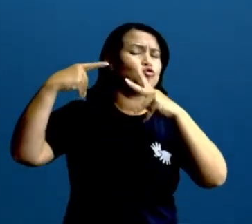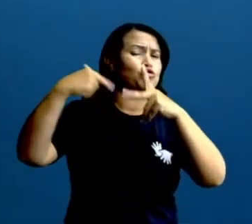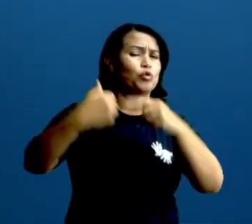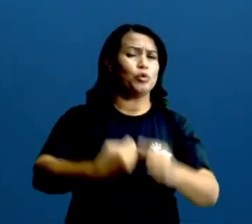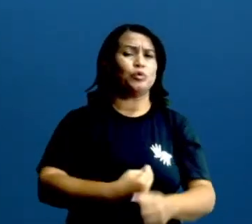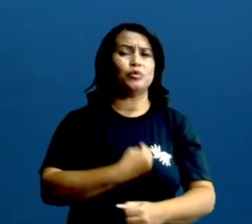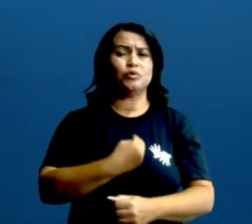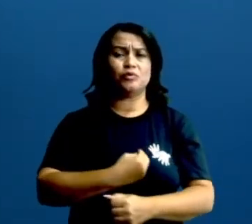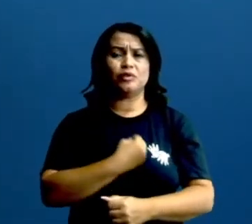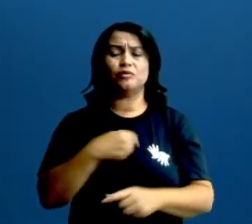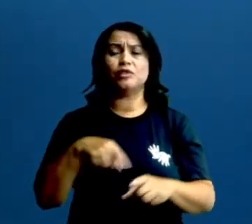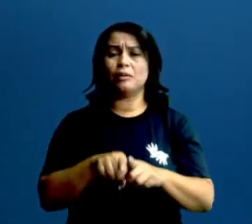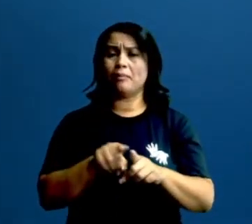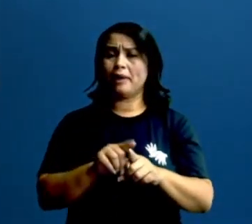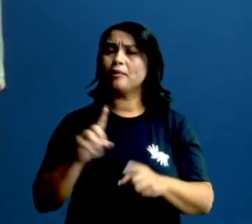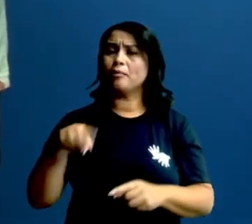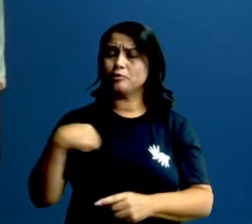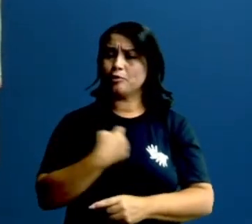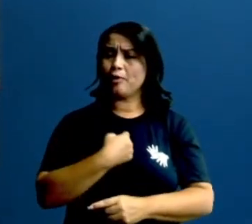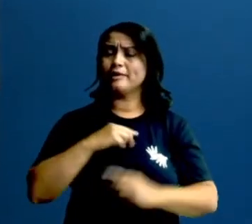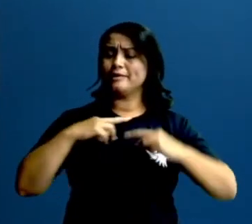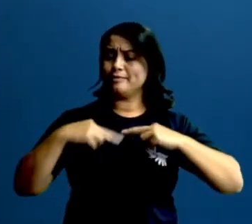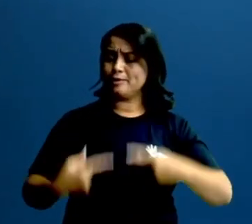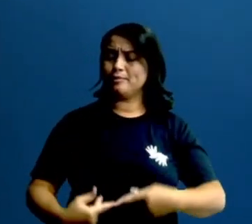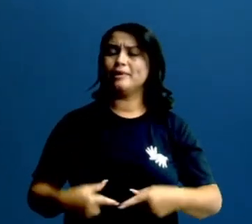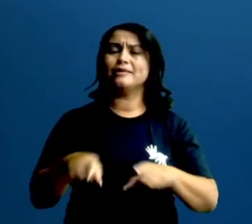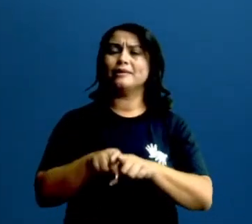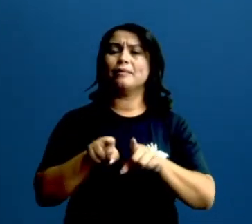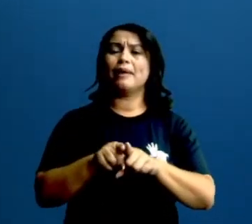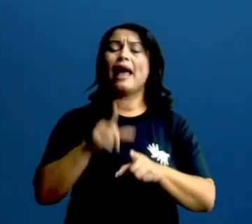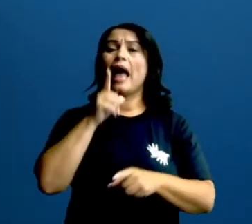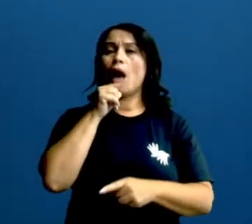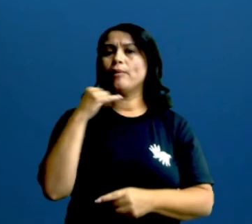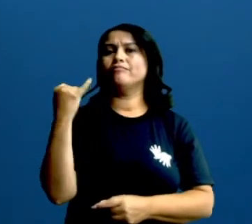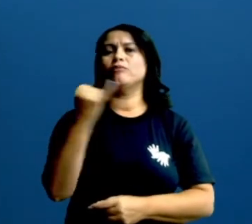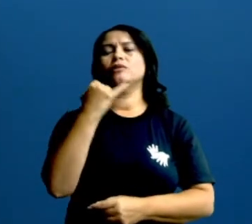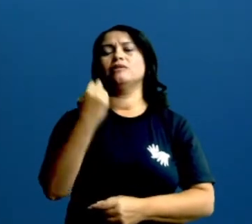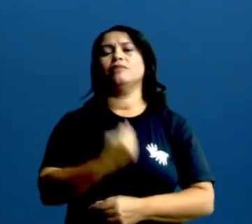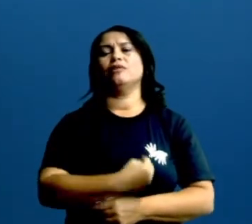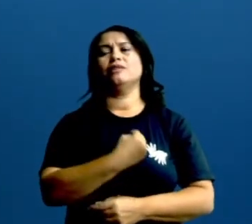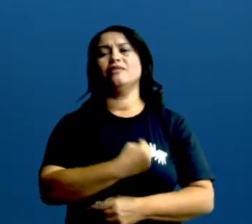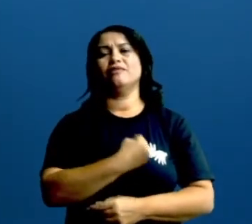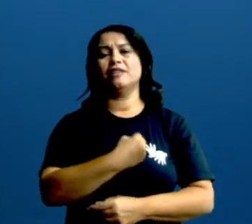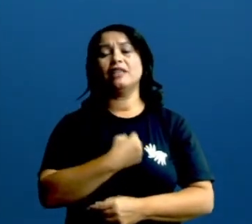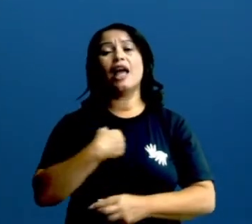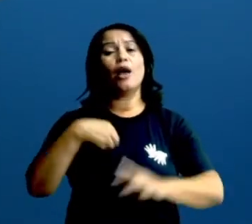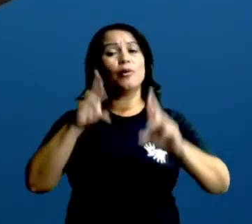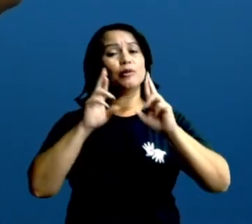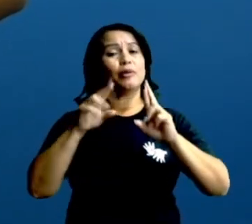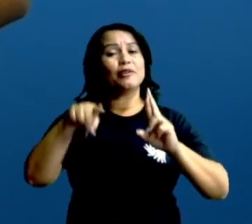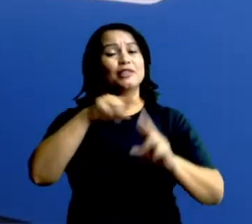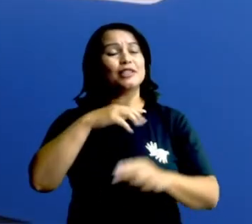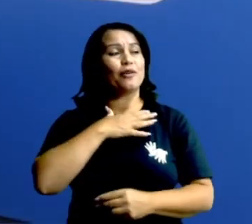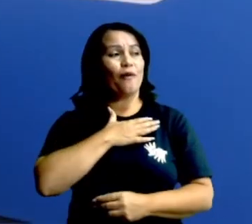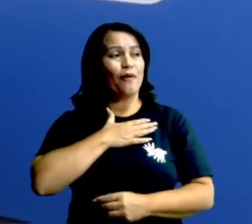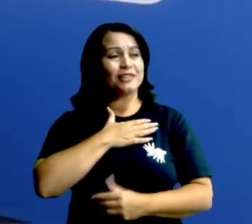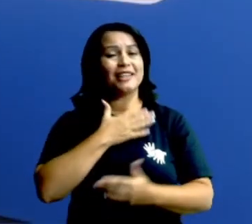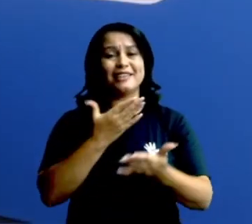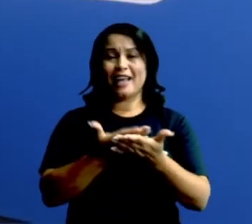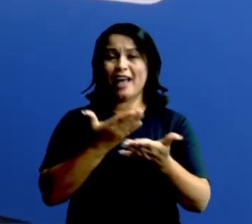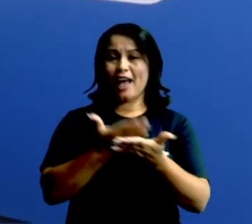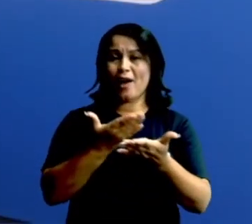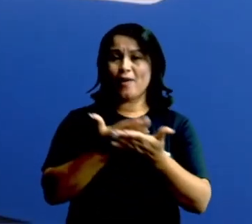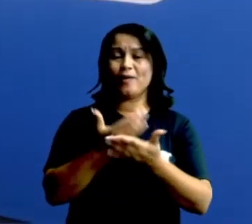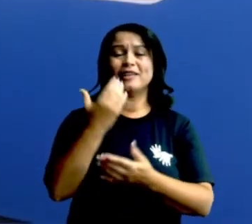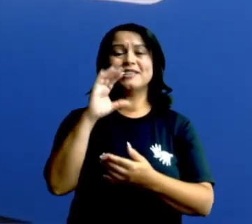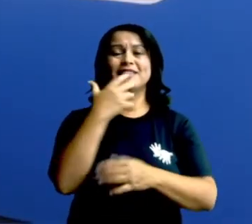mais complexos, como nós seres humanos. A água ela é fundamental para a nossa vida, tá certo? Então, eu espero que vocês tenham gostado dessa nossa aula